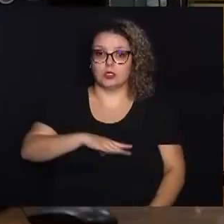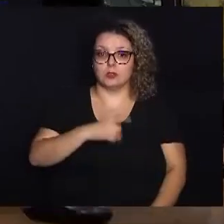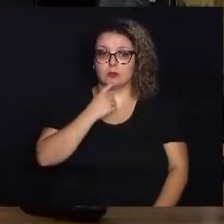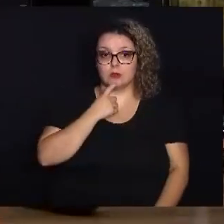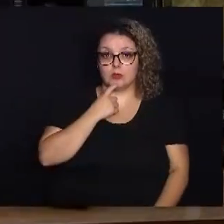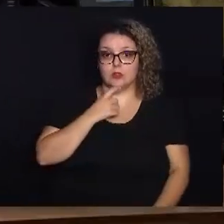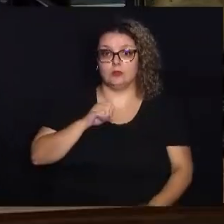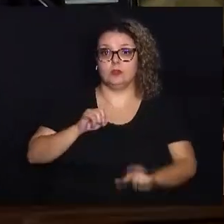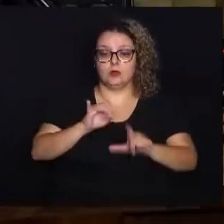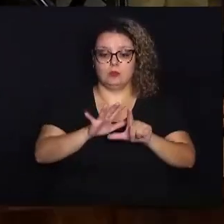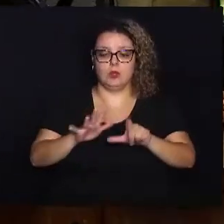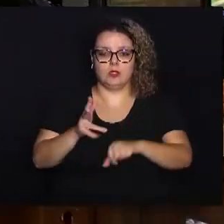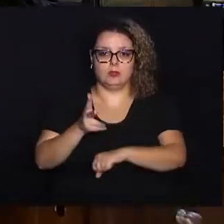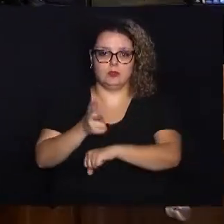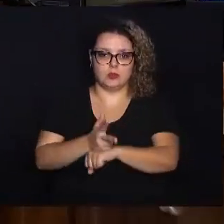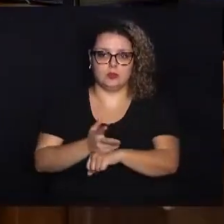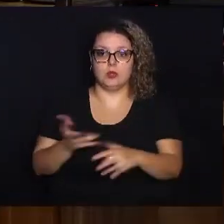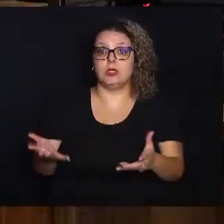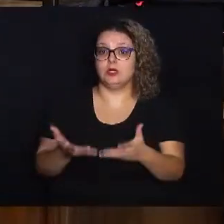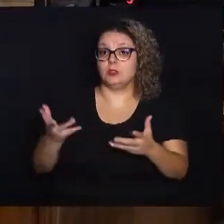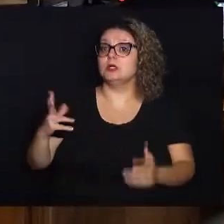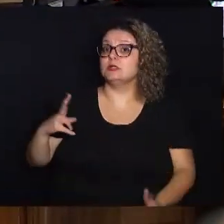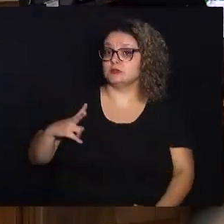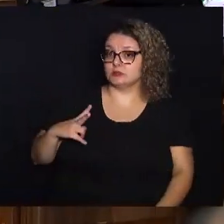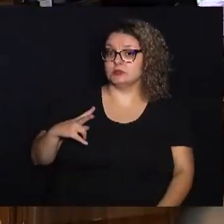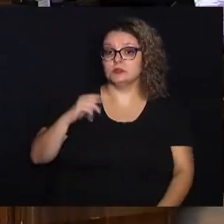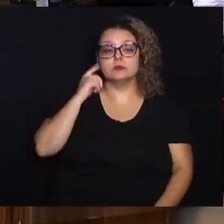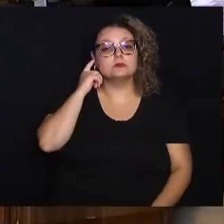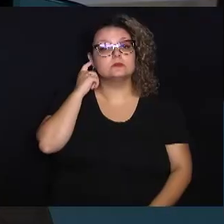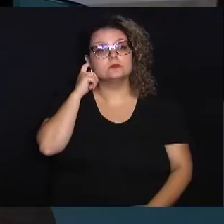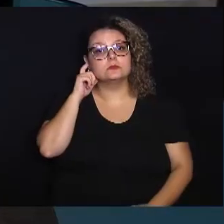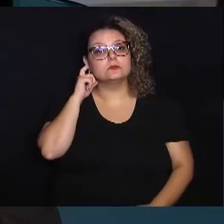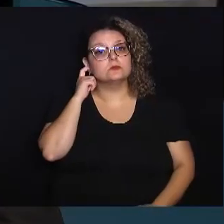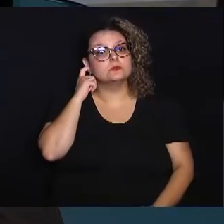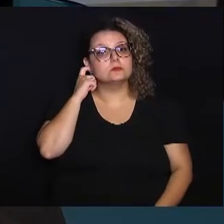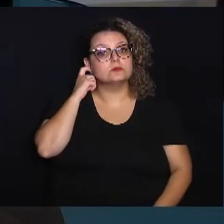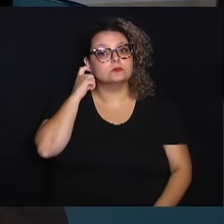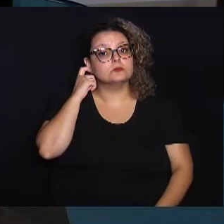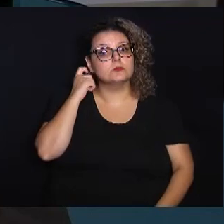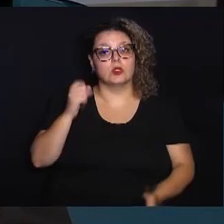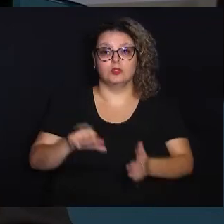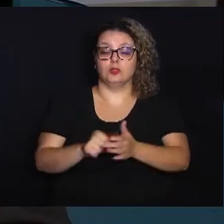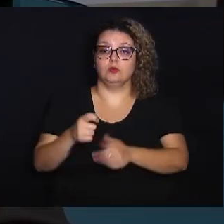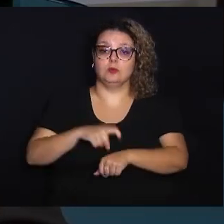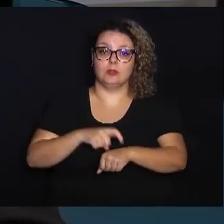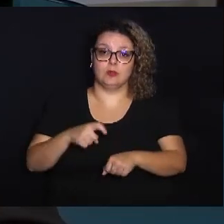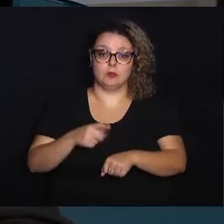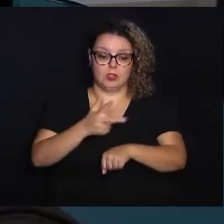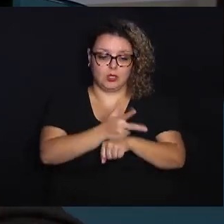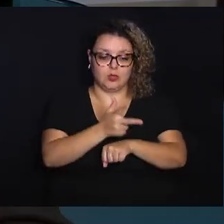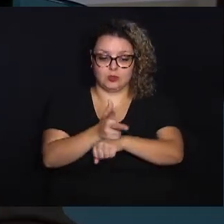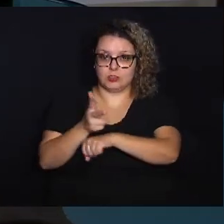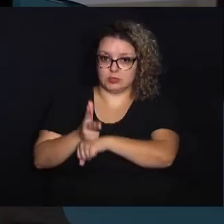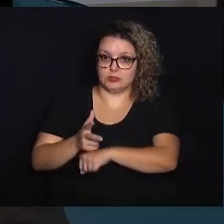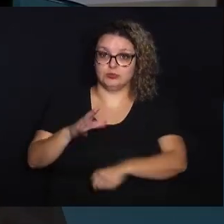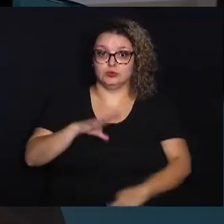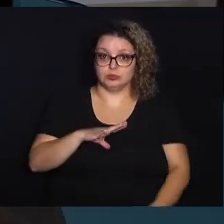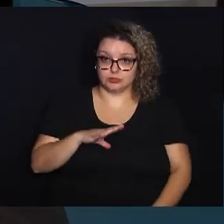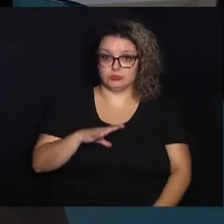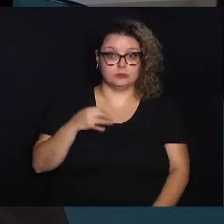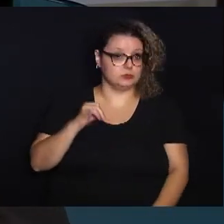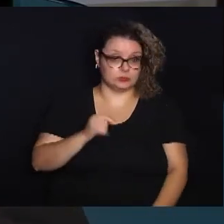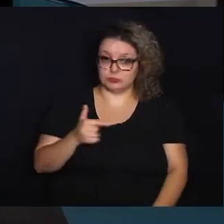colaboração de imagens cedidas com a iniciativa privada primeiro momento a gente já vai verificar se existem câmeras do